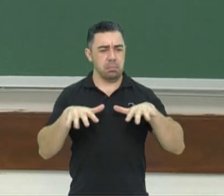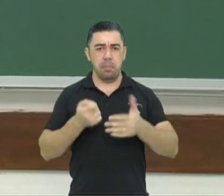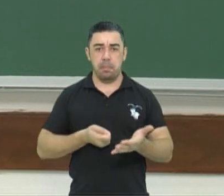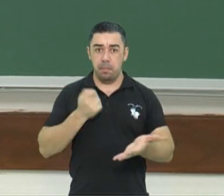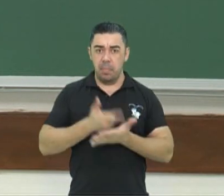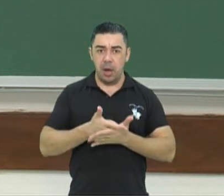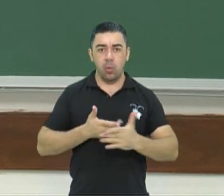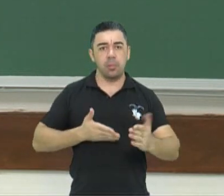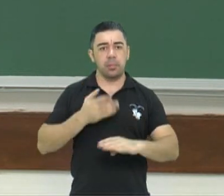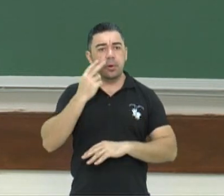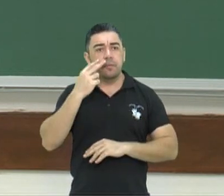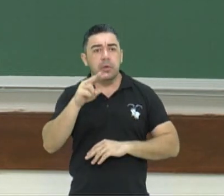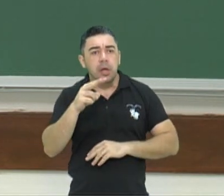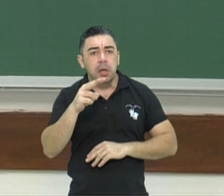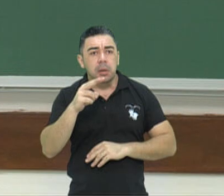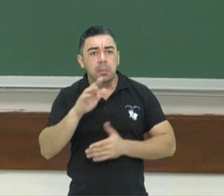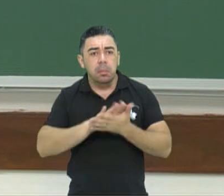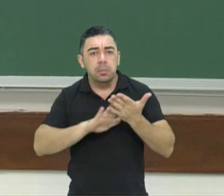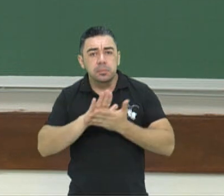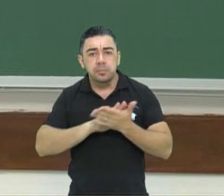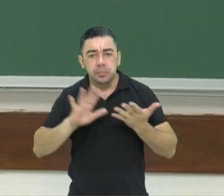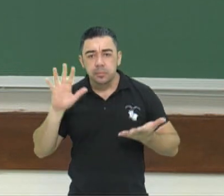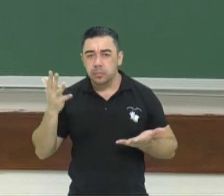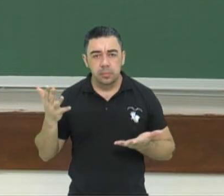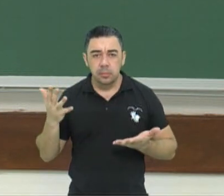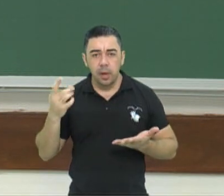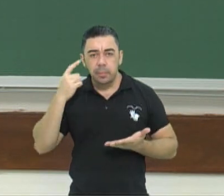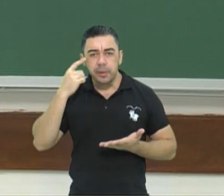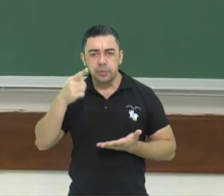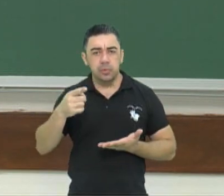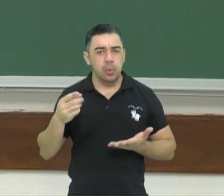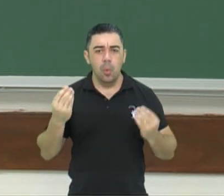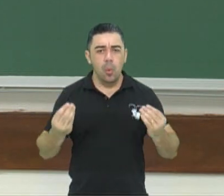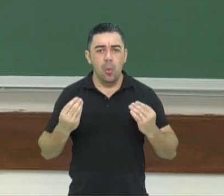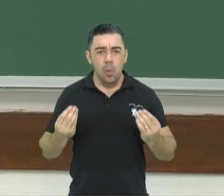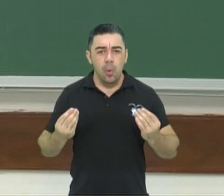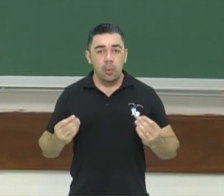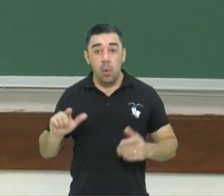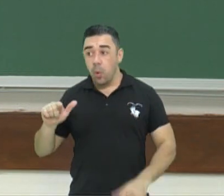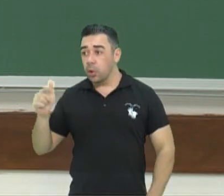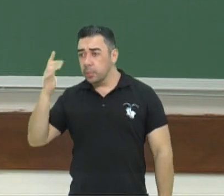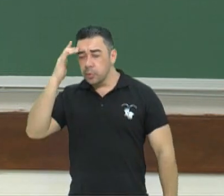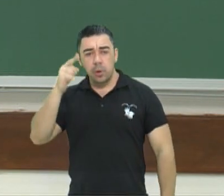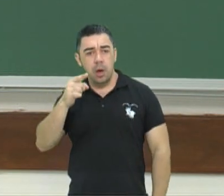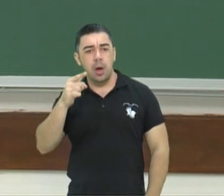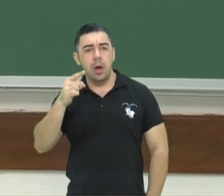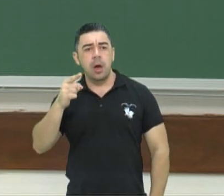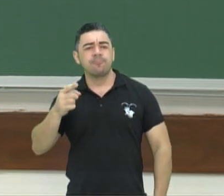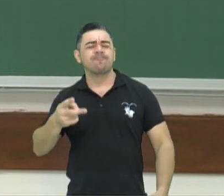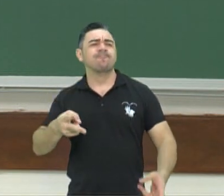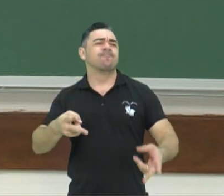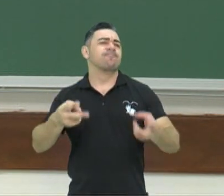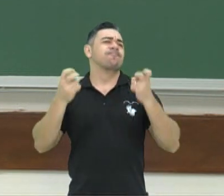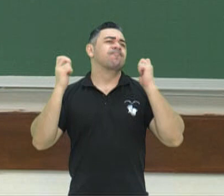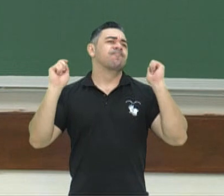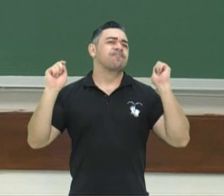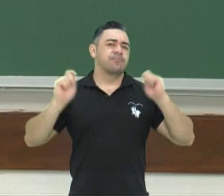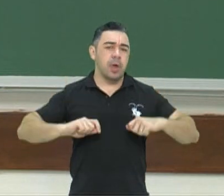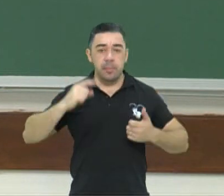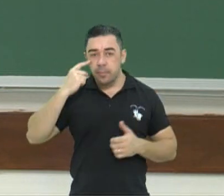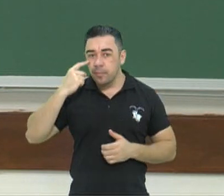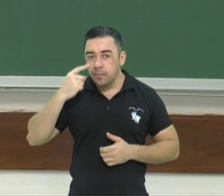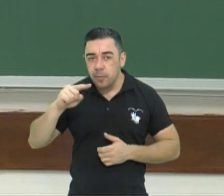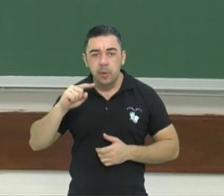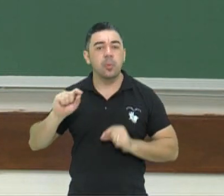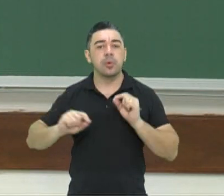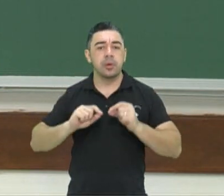valor para ir lá ver alguma coisa que não aconteceu e achou que aquilo é um absurdo. E outras pessoas acharam geniais. Porque o que você podia ouvir? Você